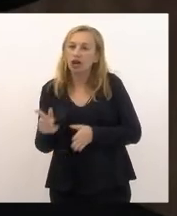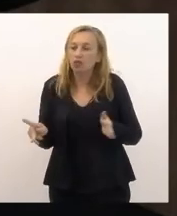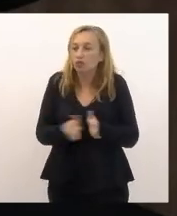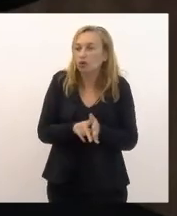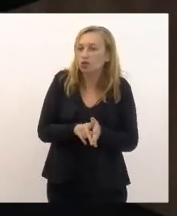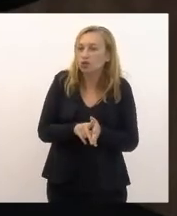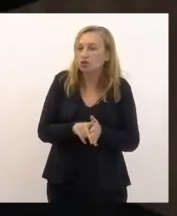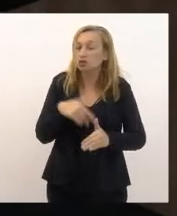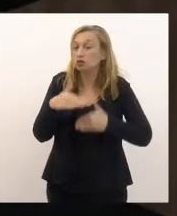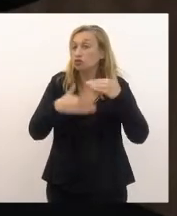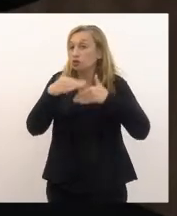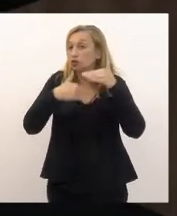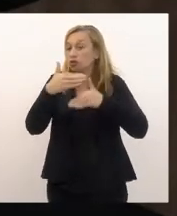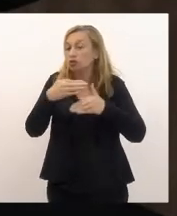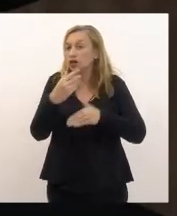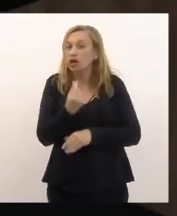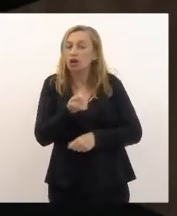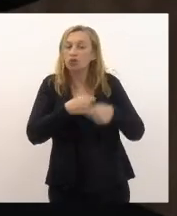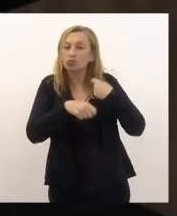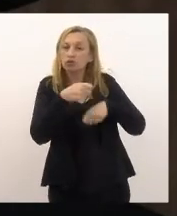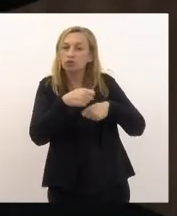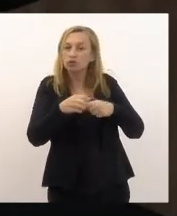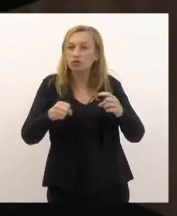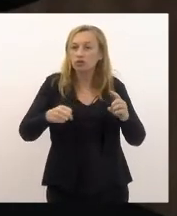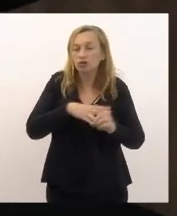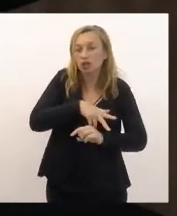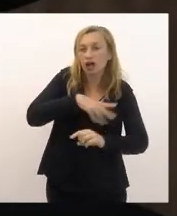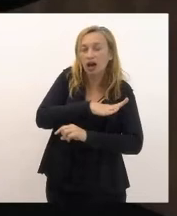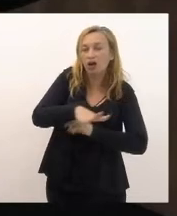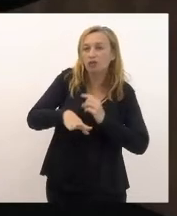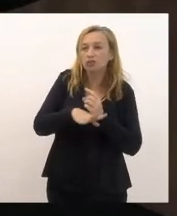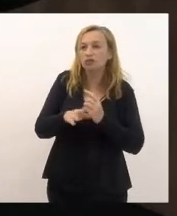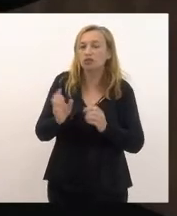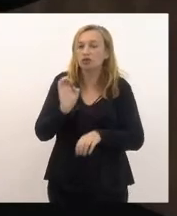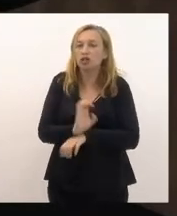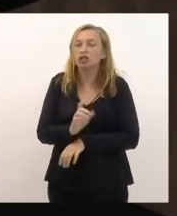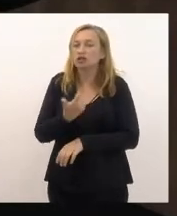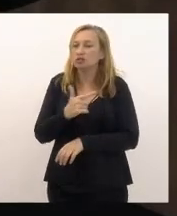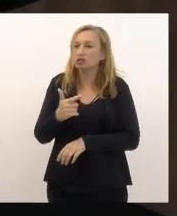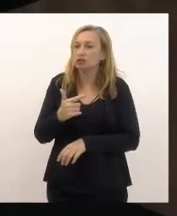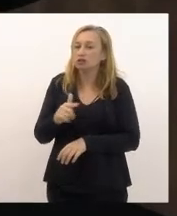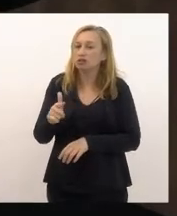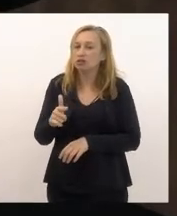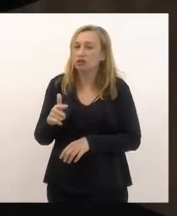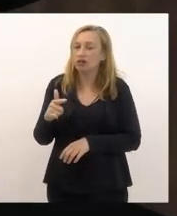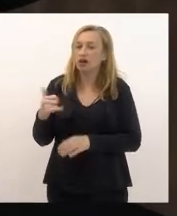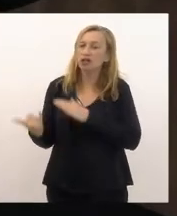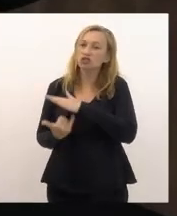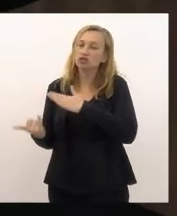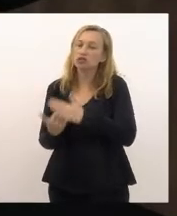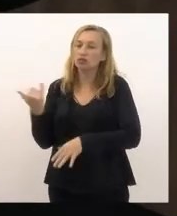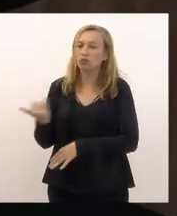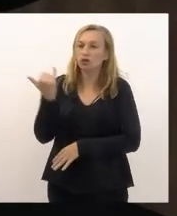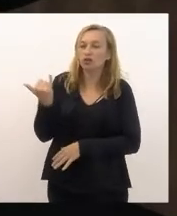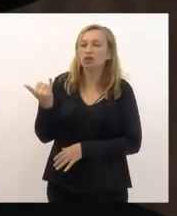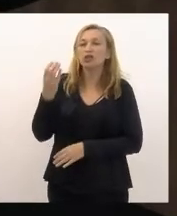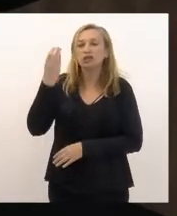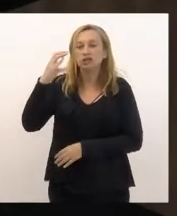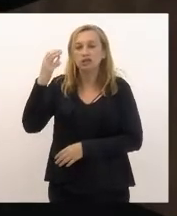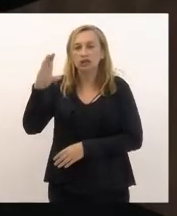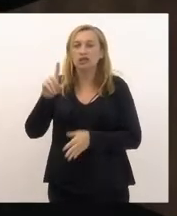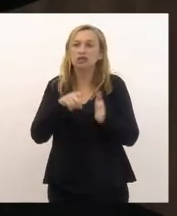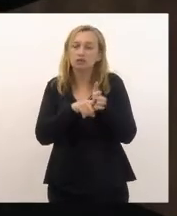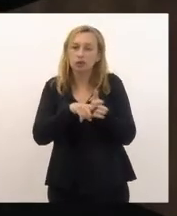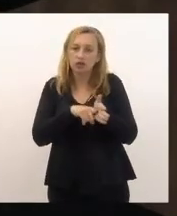de desenvolvimento econômico e social no Estado sem ter como lastro importante as instituições de ciência, de pesquisa e